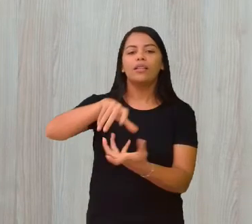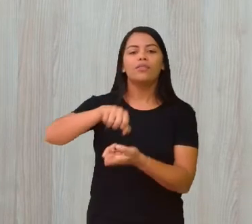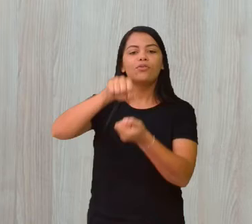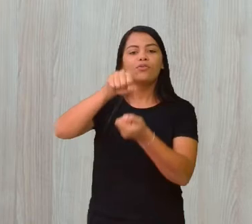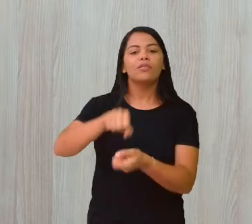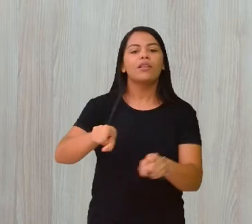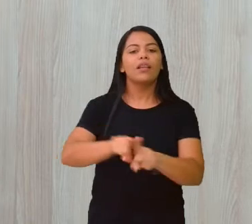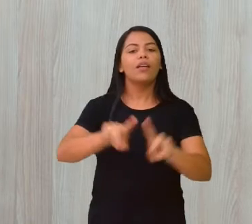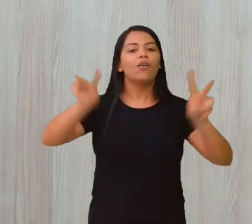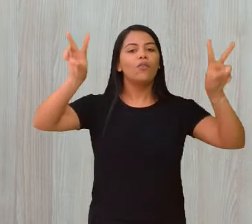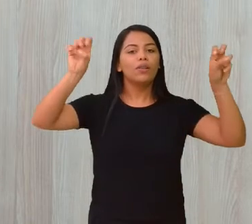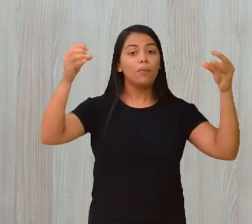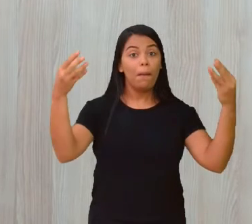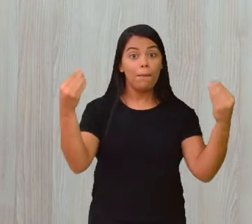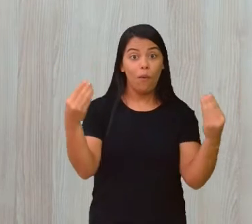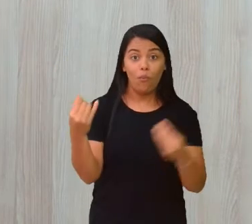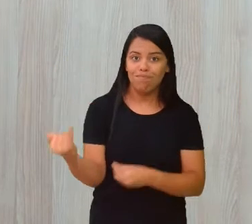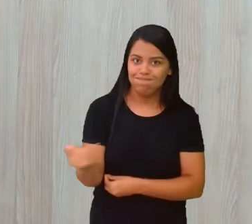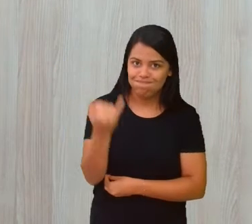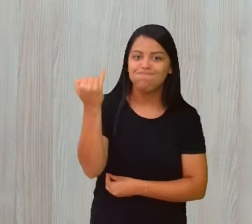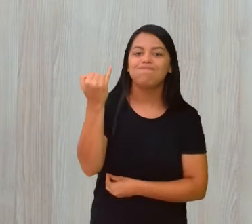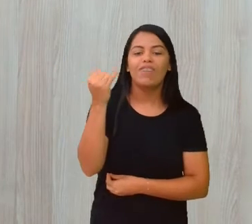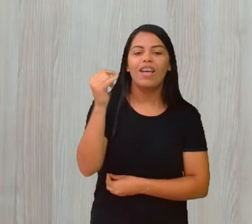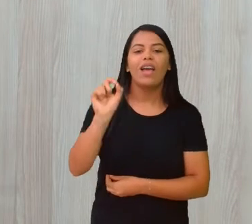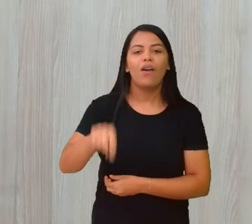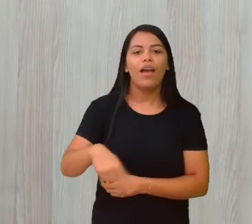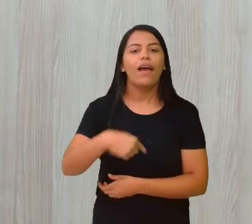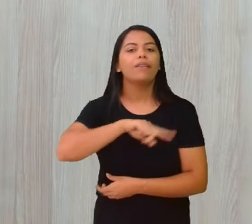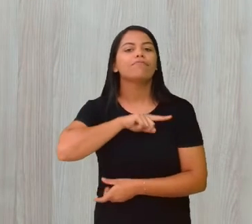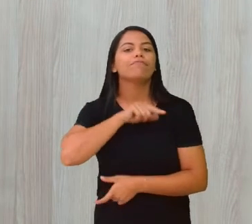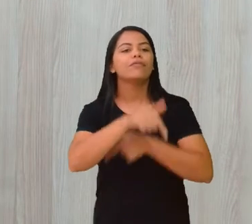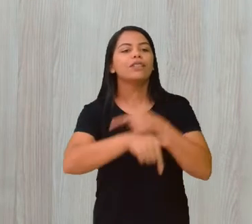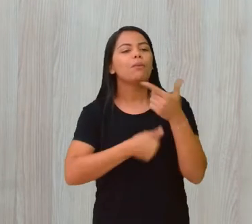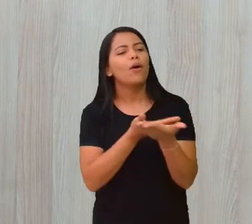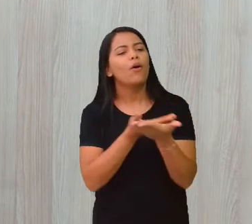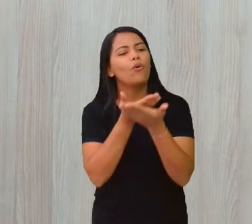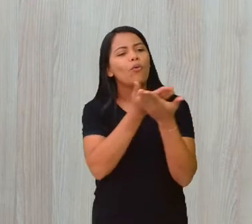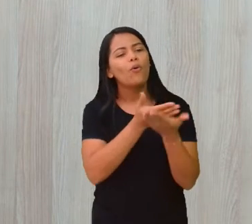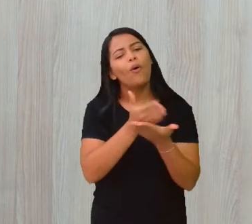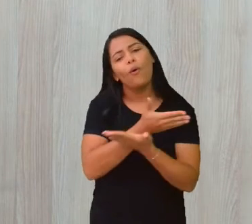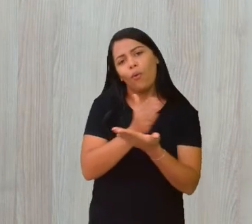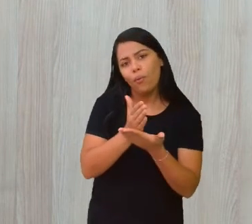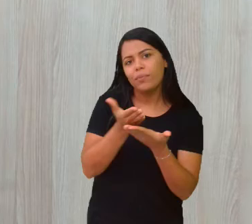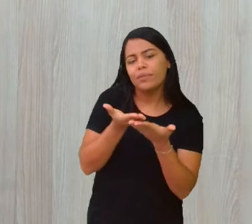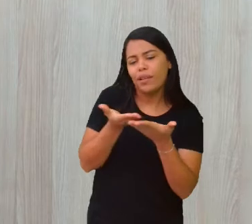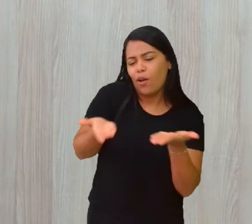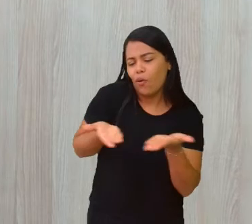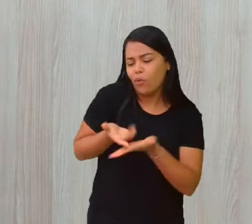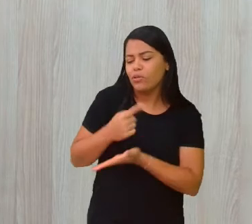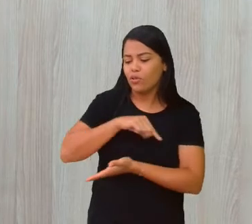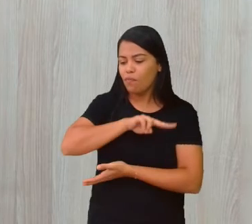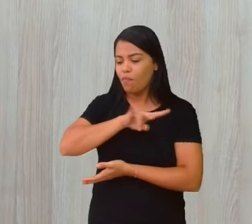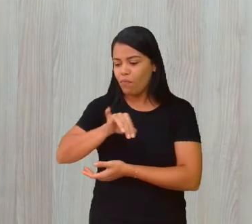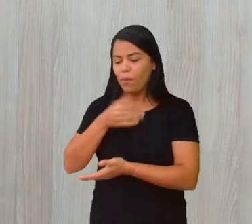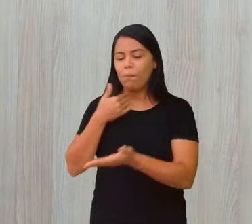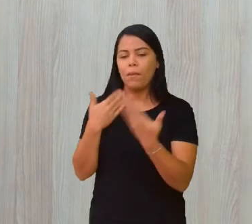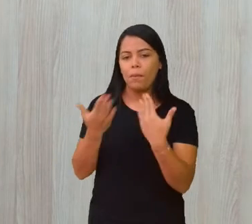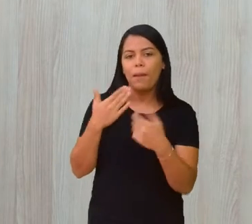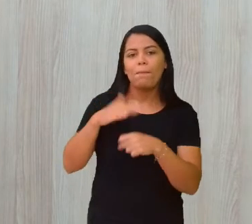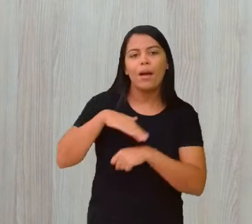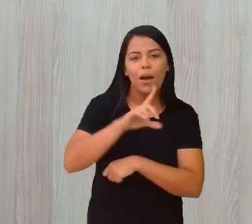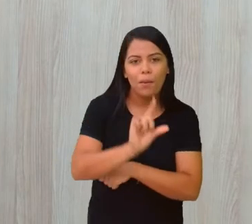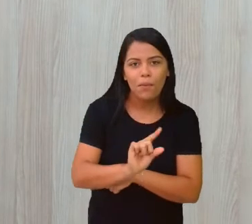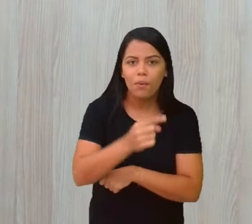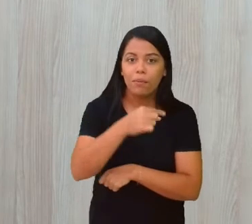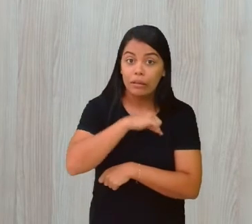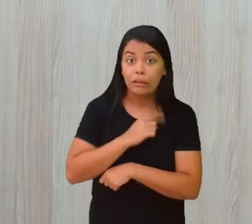um tema super importante, que a gente vem trabalhando aqui algumas aulas e hoje a gente vai conversar mais um pouco para que a